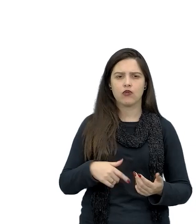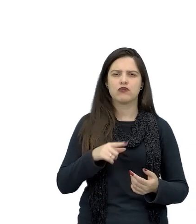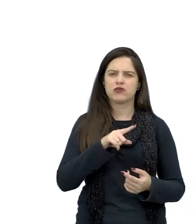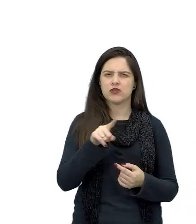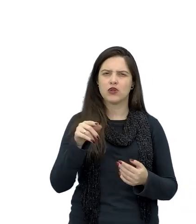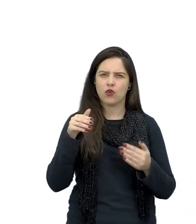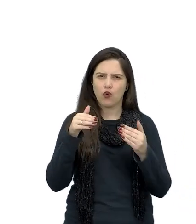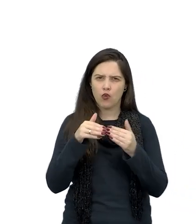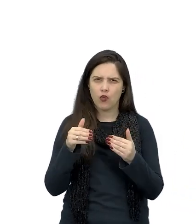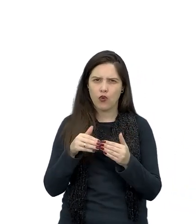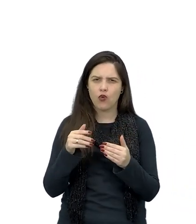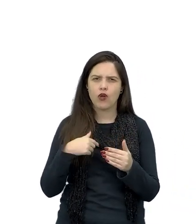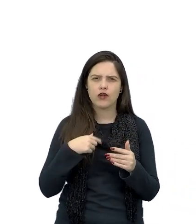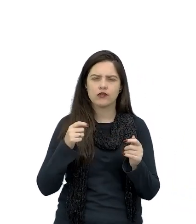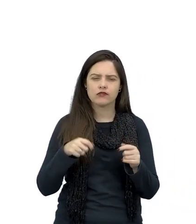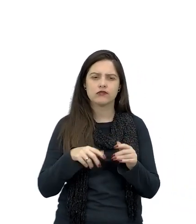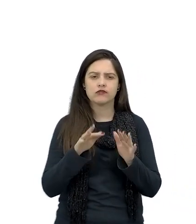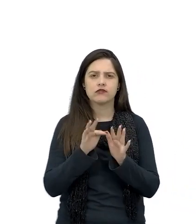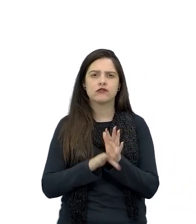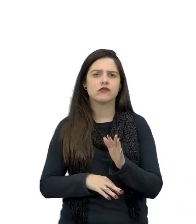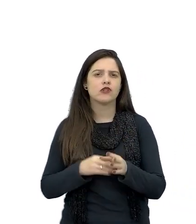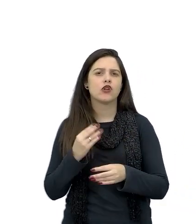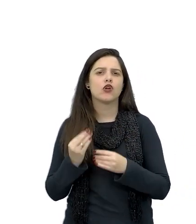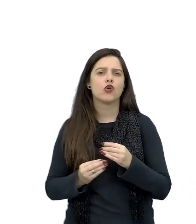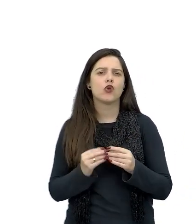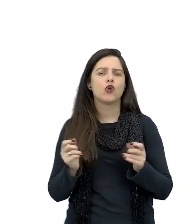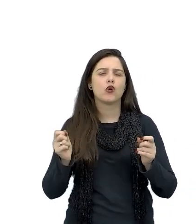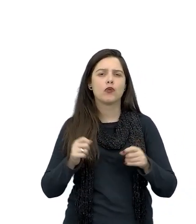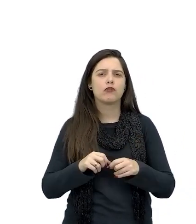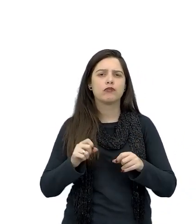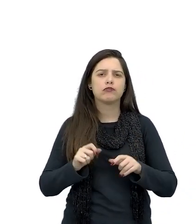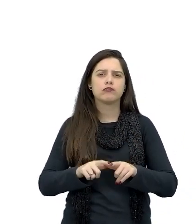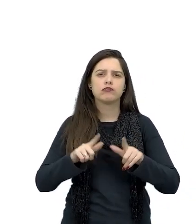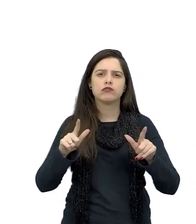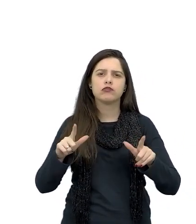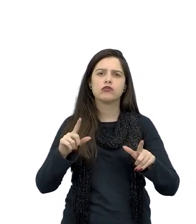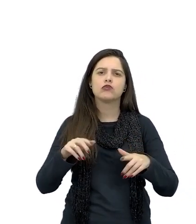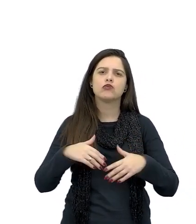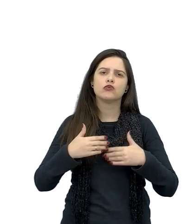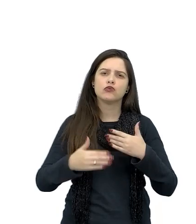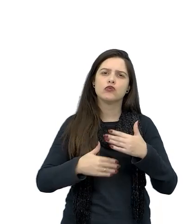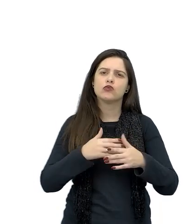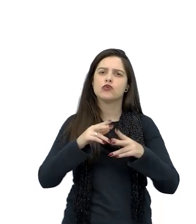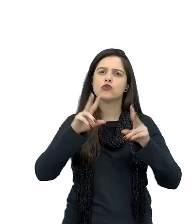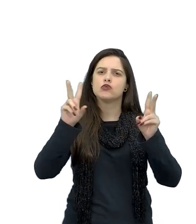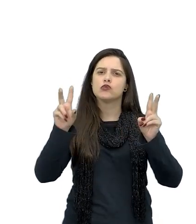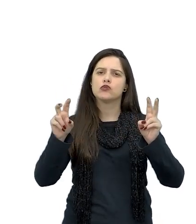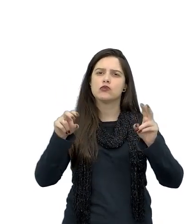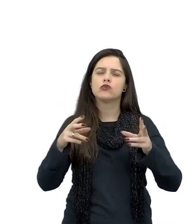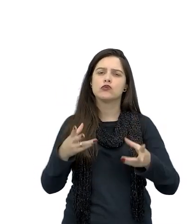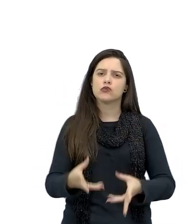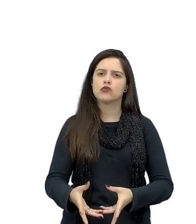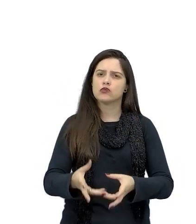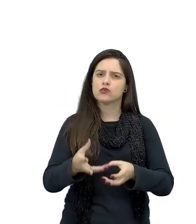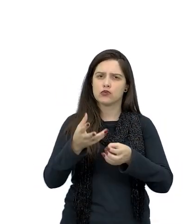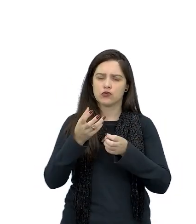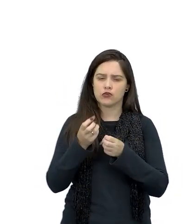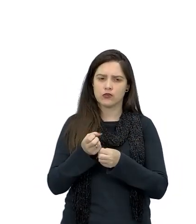forma, coloca-se o erro como forma de aprendizagem, de avanço sobre o que já se